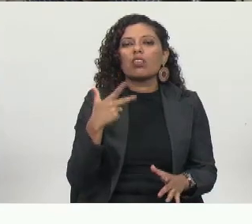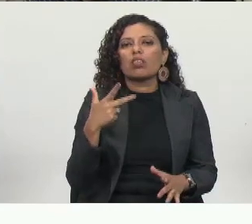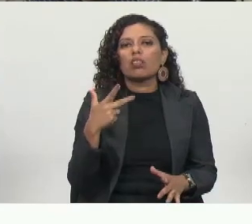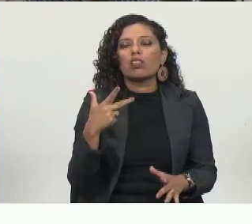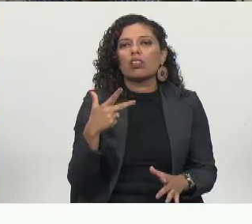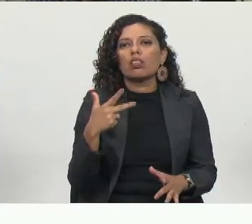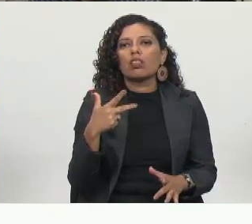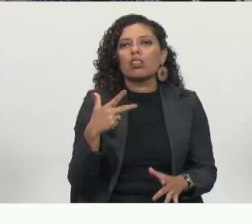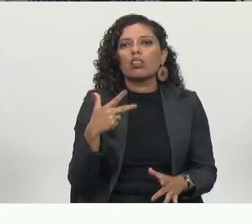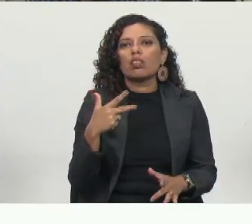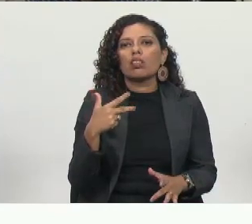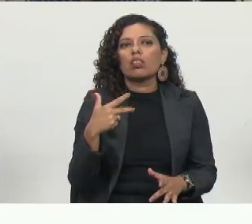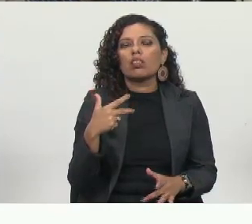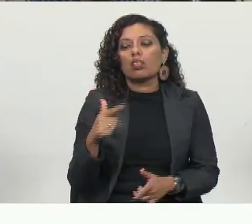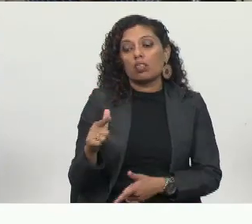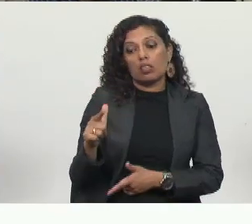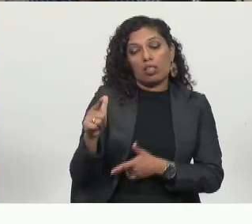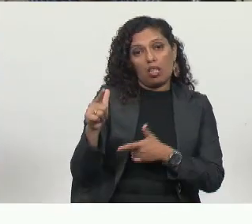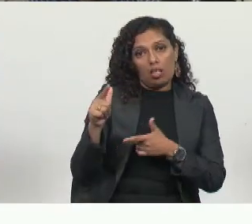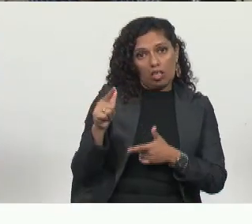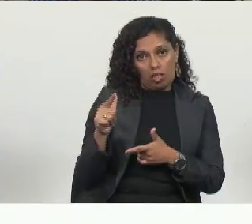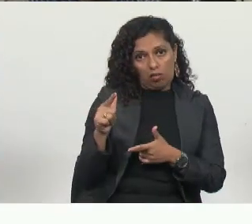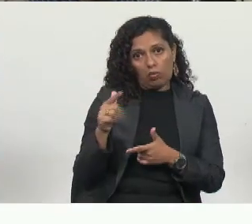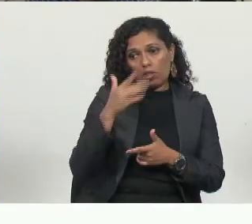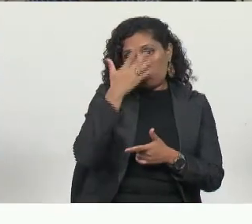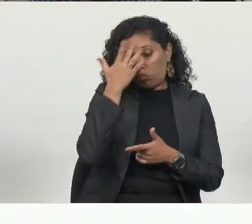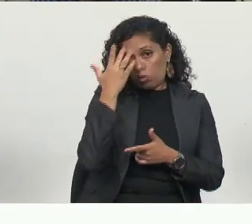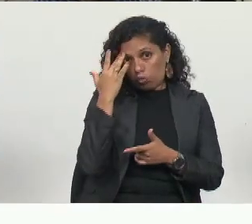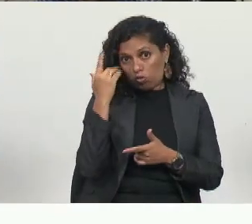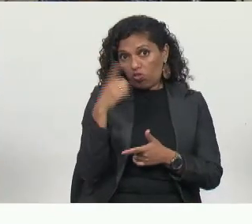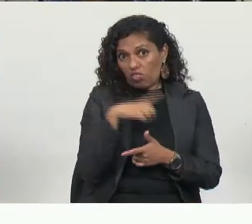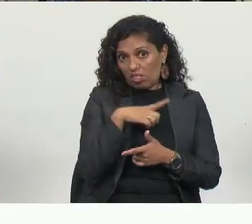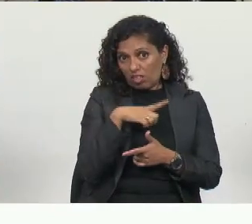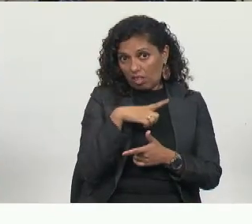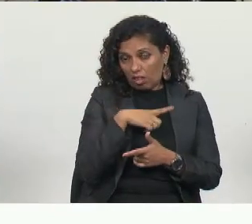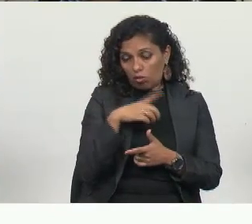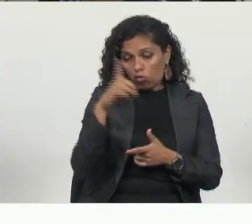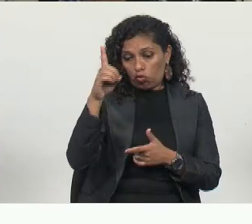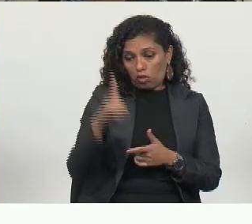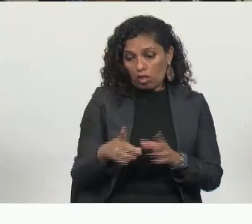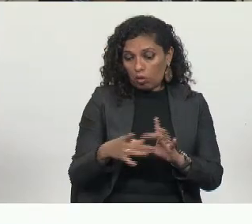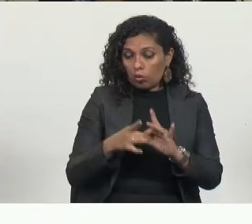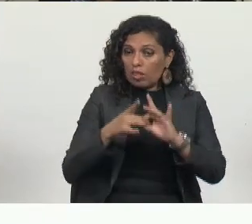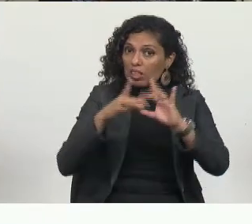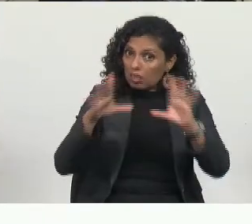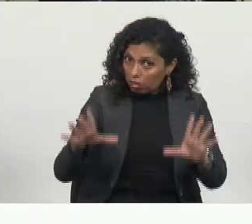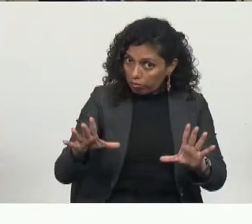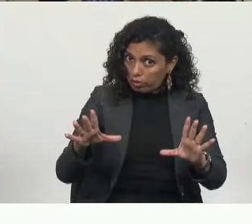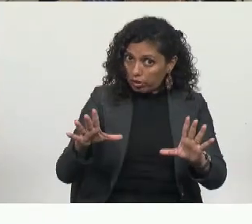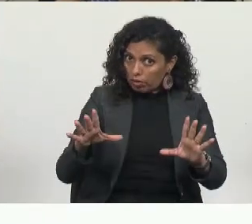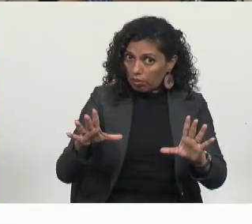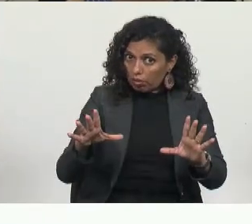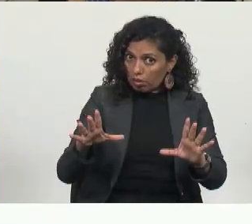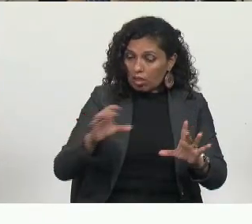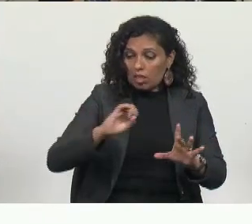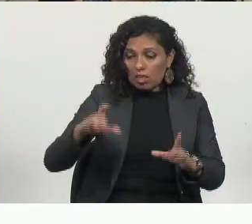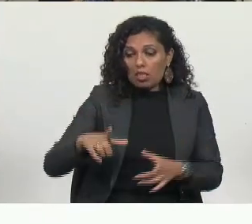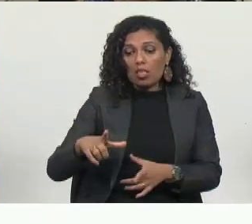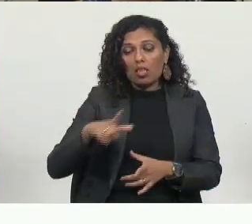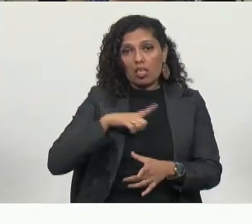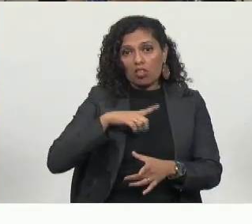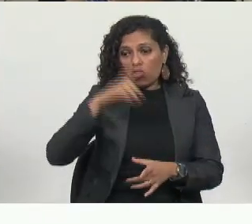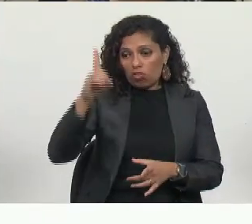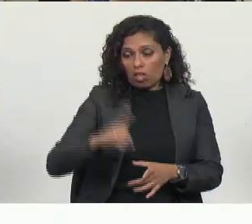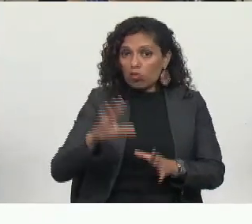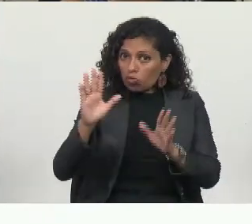o porte interno daqueles que têm o porte pelo Estatuto. E outra, o porte de quem tem porte, tá?